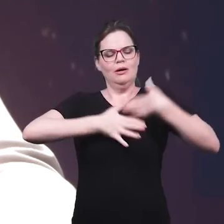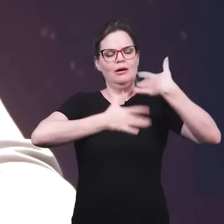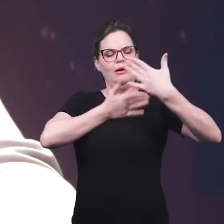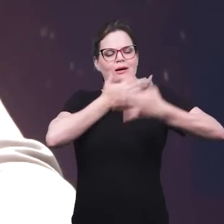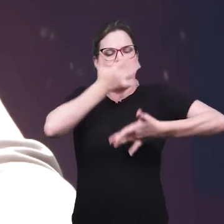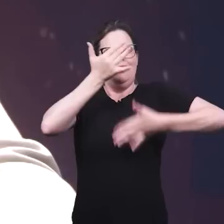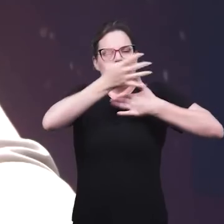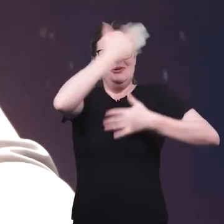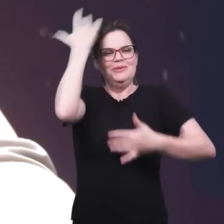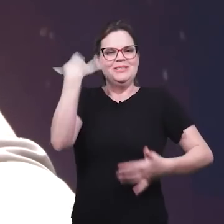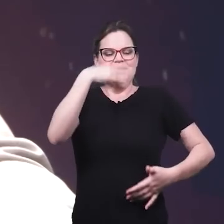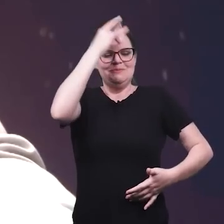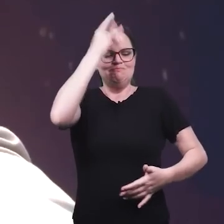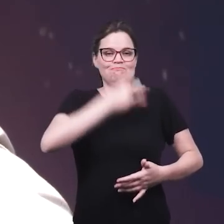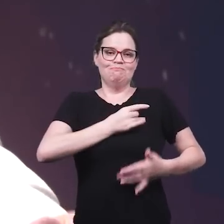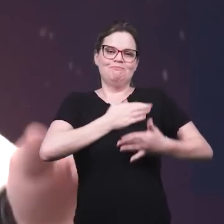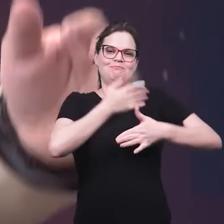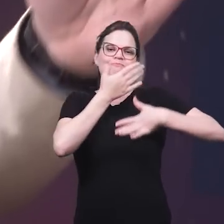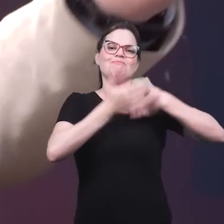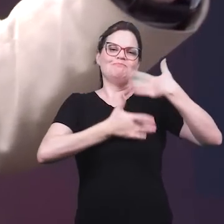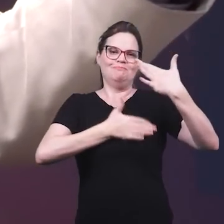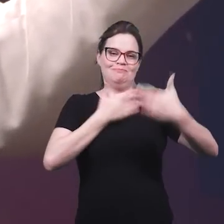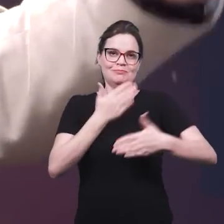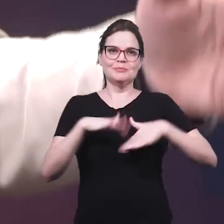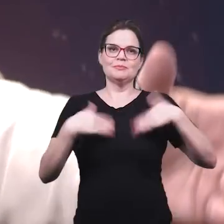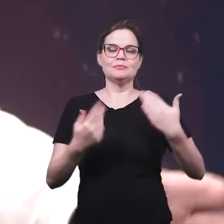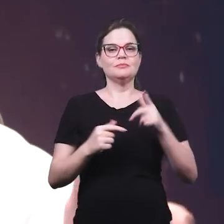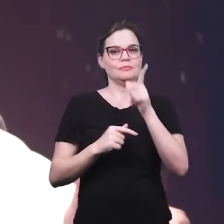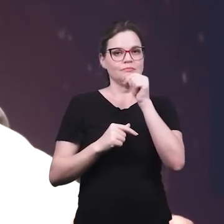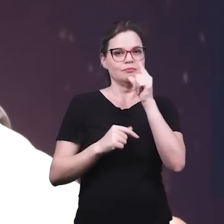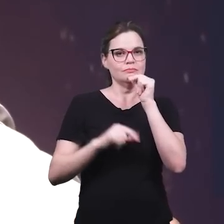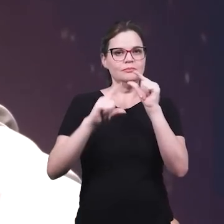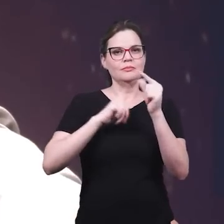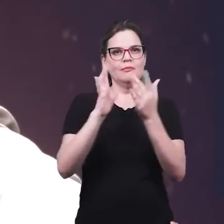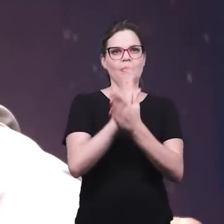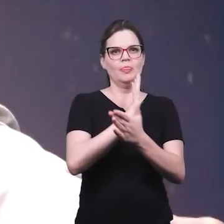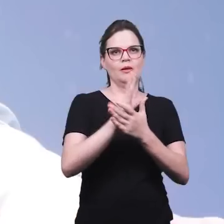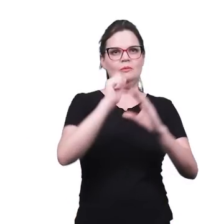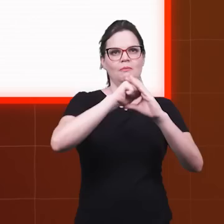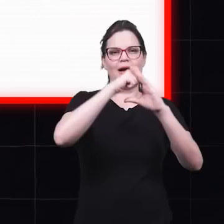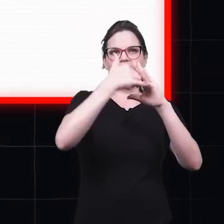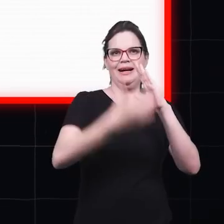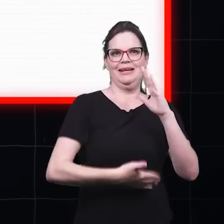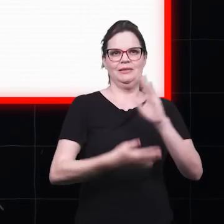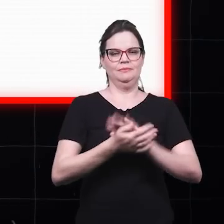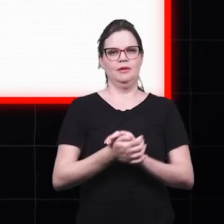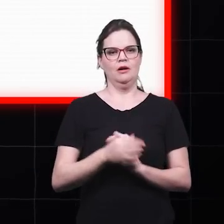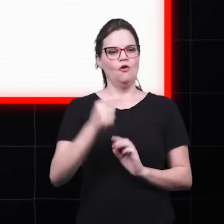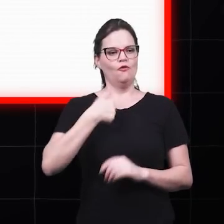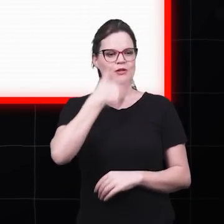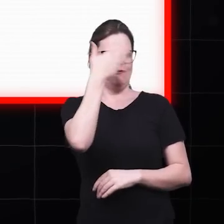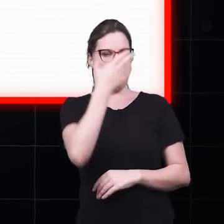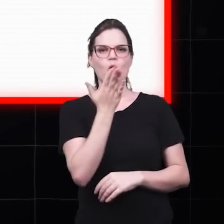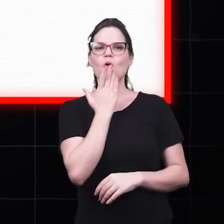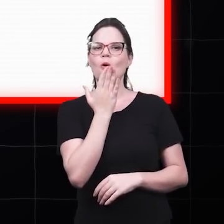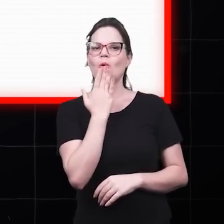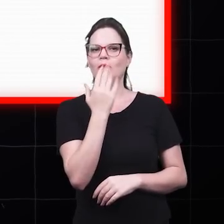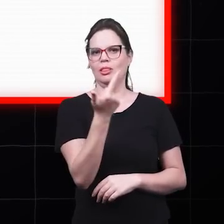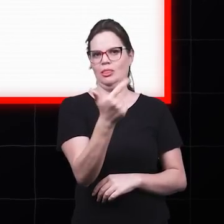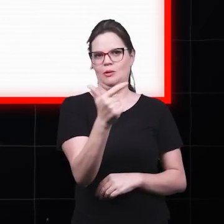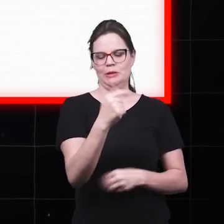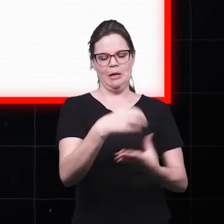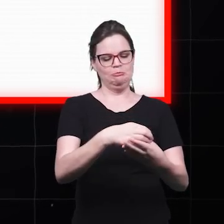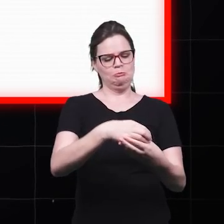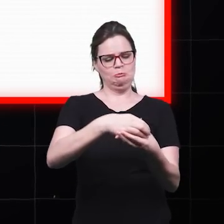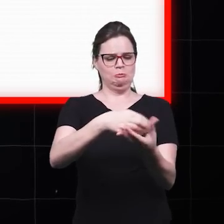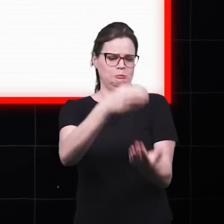Santo. E a água, ela tem esses aspectos, né? Essas características. Ela é incolor, ou seja, ela não tem cor.